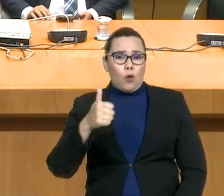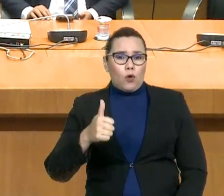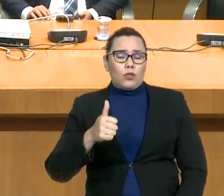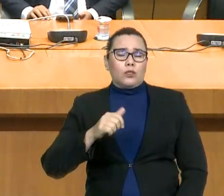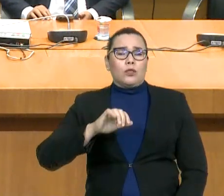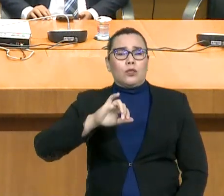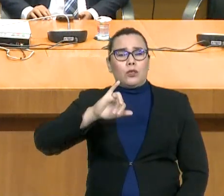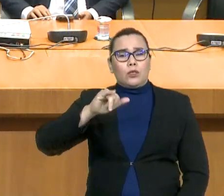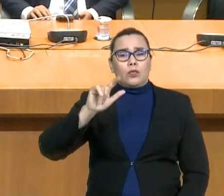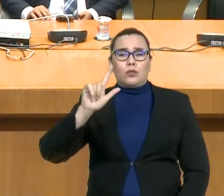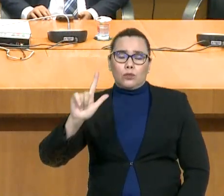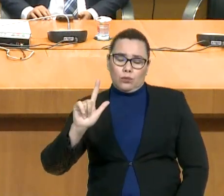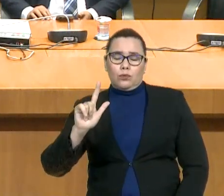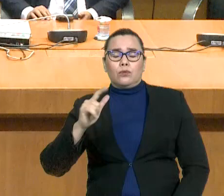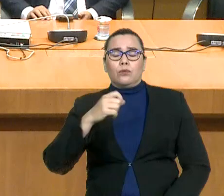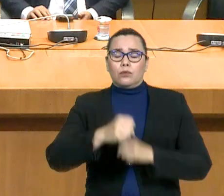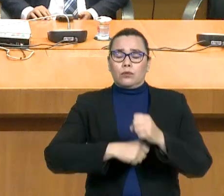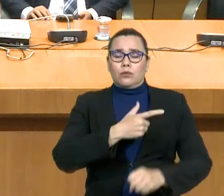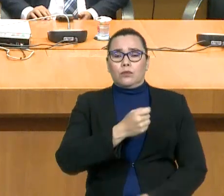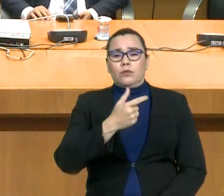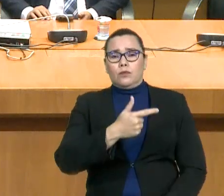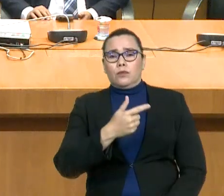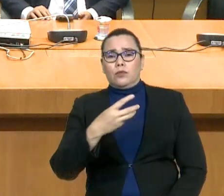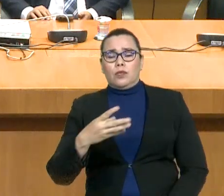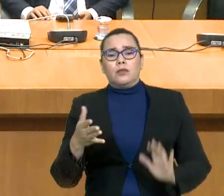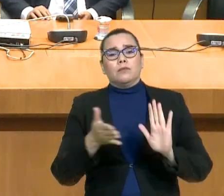as seguintes proposições.